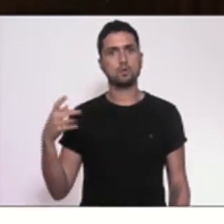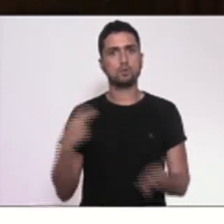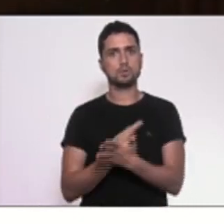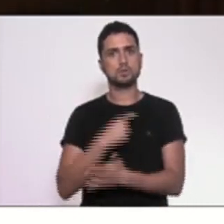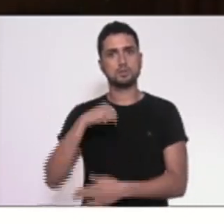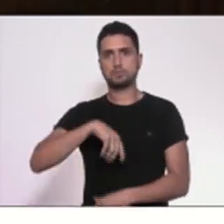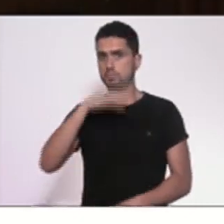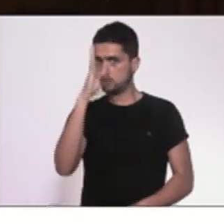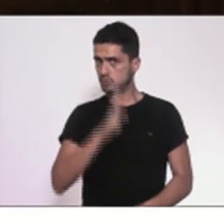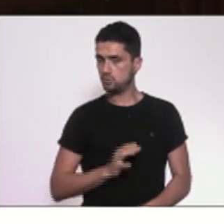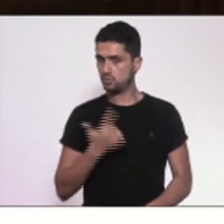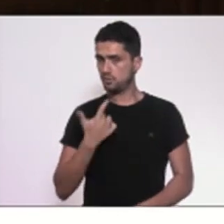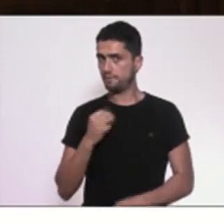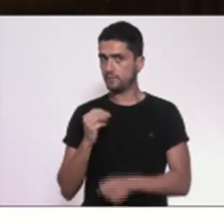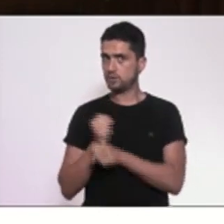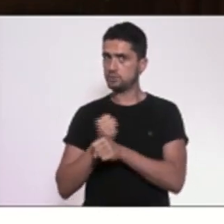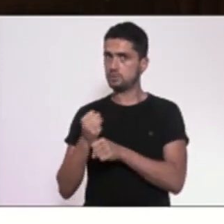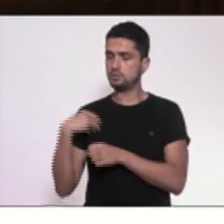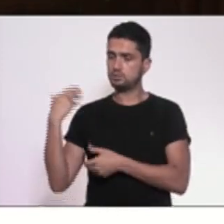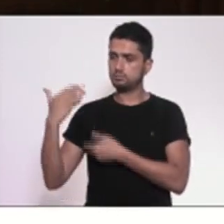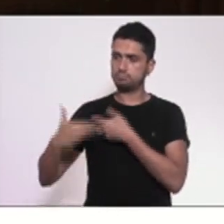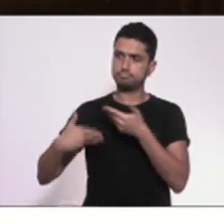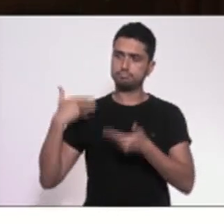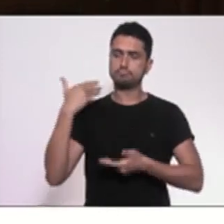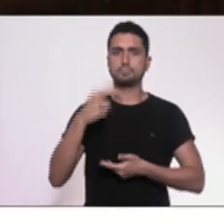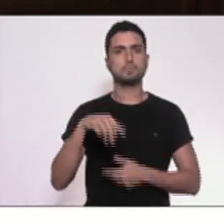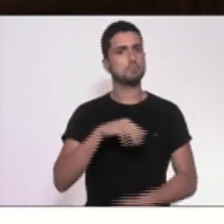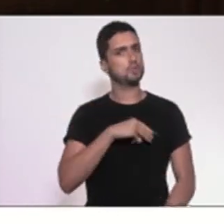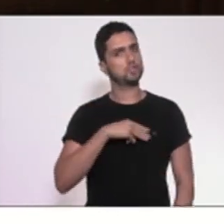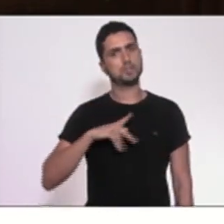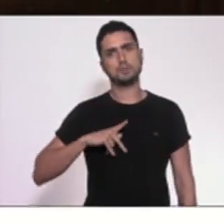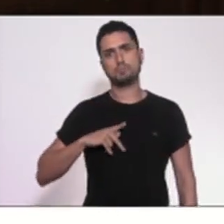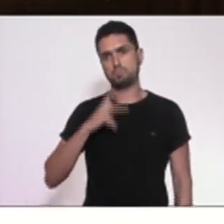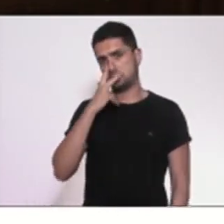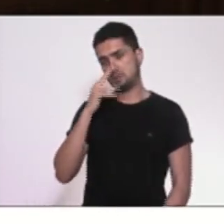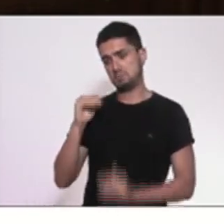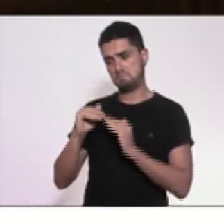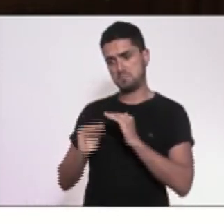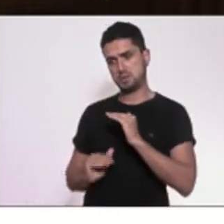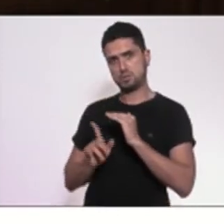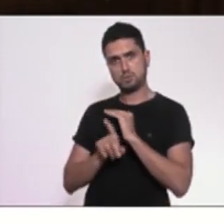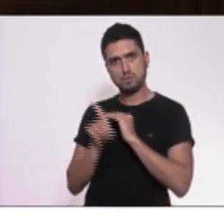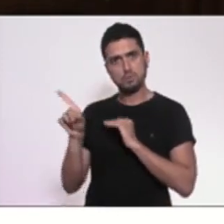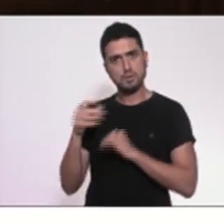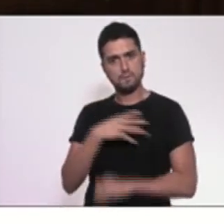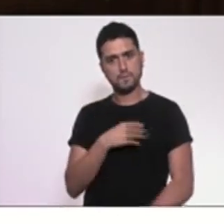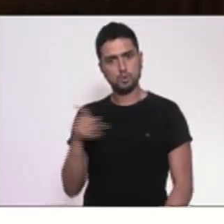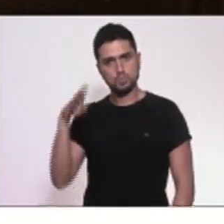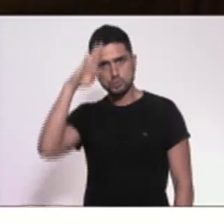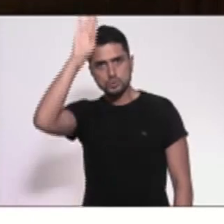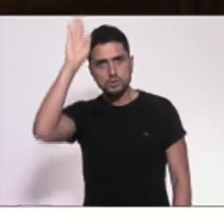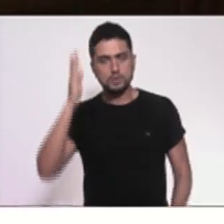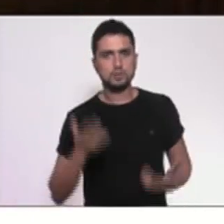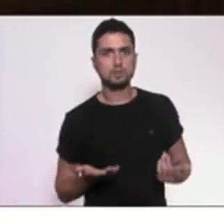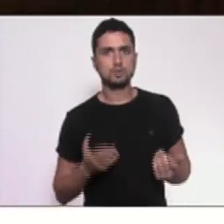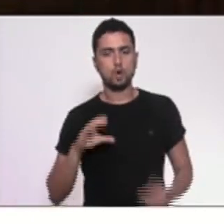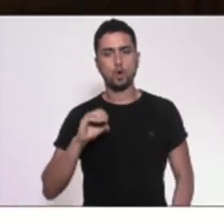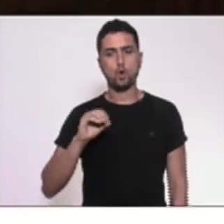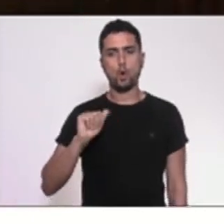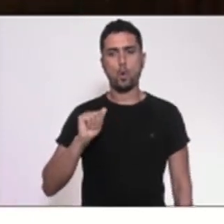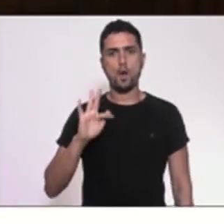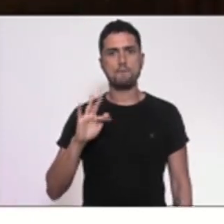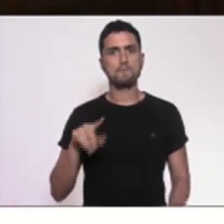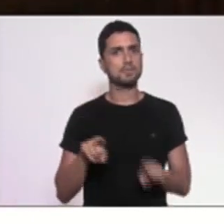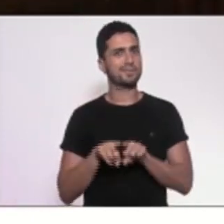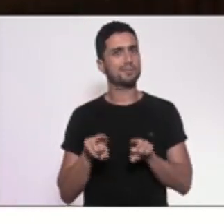está submetendo o Ministério Público à sua vontade. Ele vai além, ele desvirtua o COAF, ele intervém